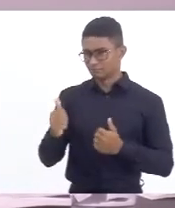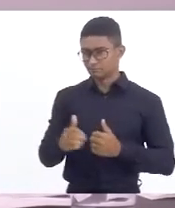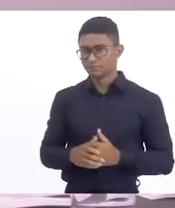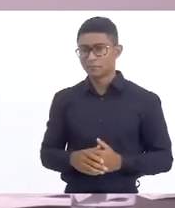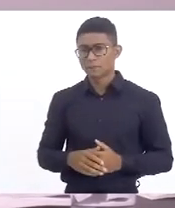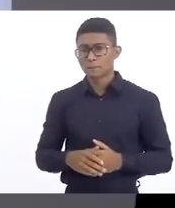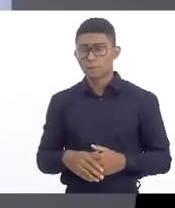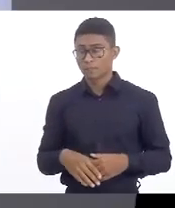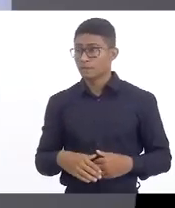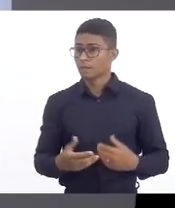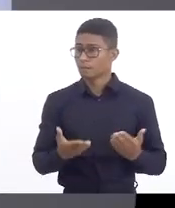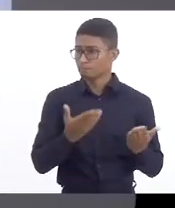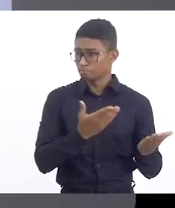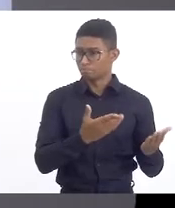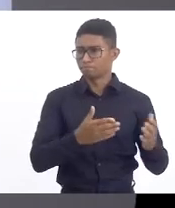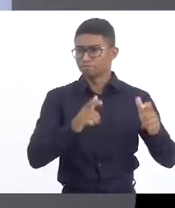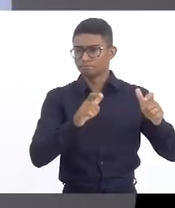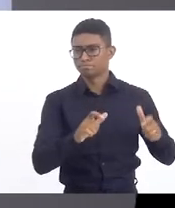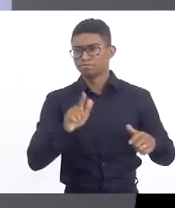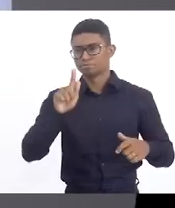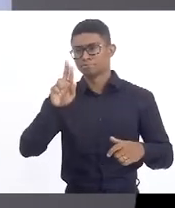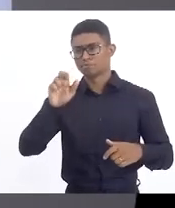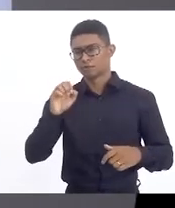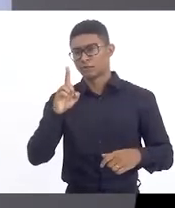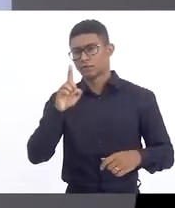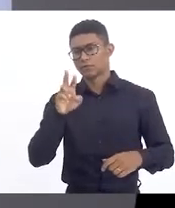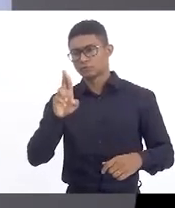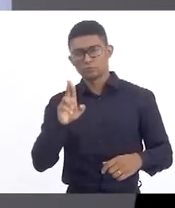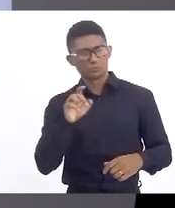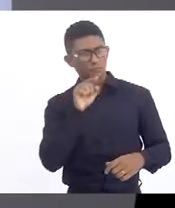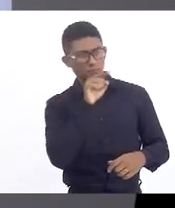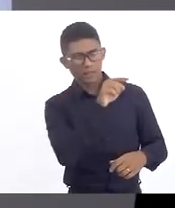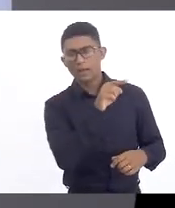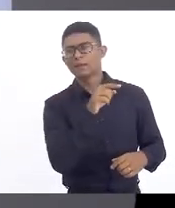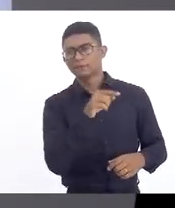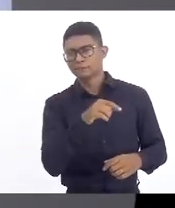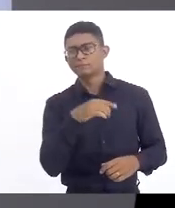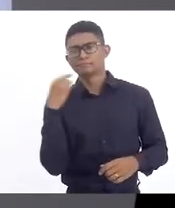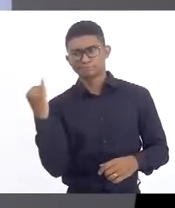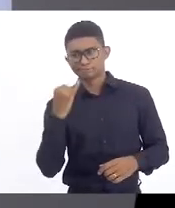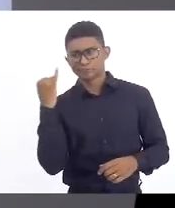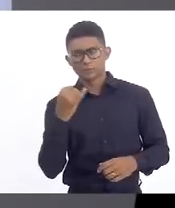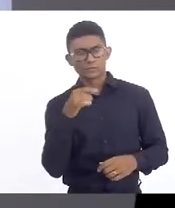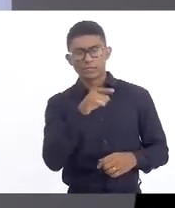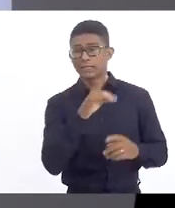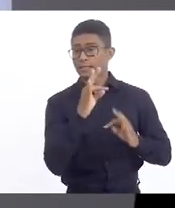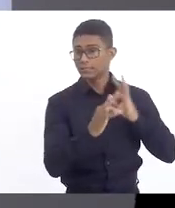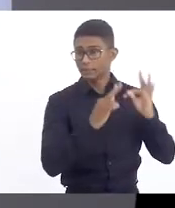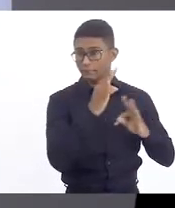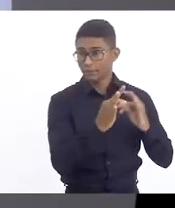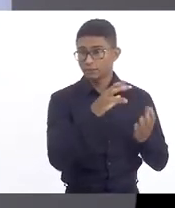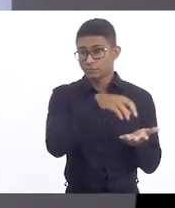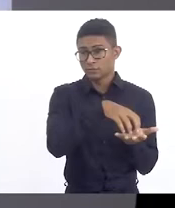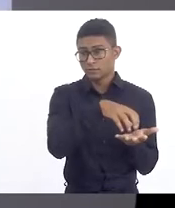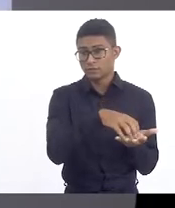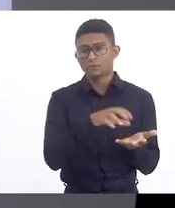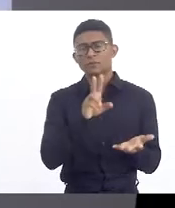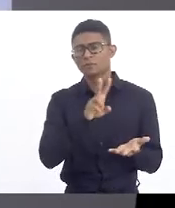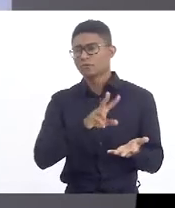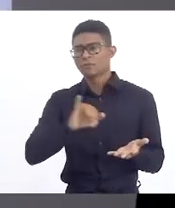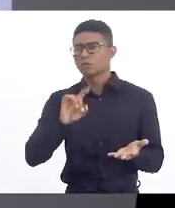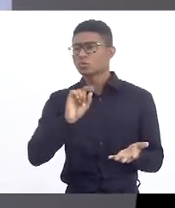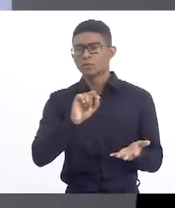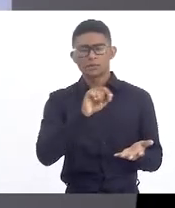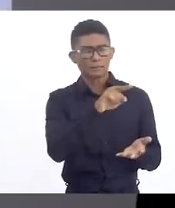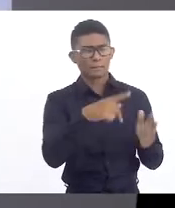Essa é a estação de tratamento nova do Guandu, que é um marco de saneamento do Rio de Janeiro, que é a nova estação de tratamento do Guandu, ela vai ficar exclusivamente para a